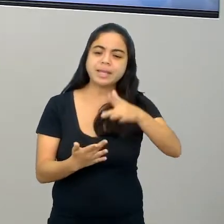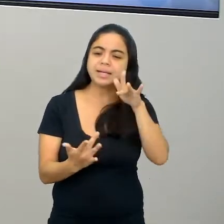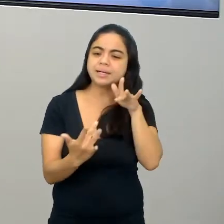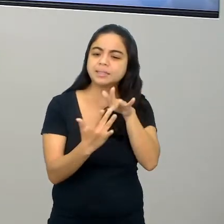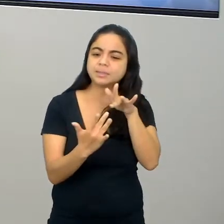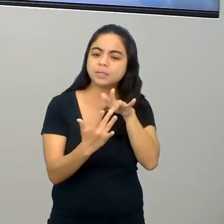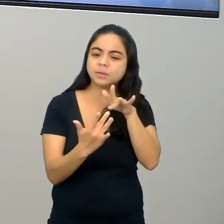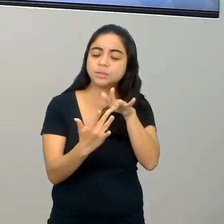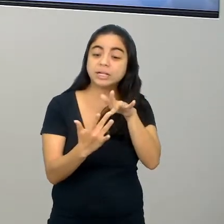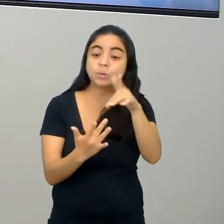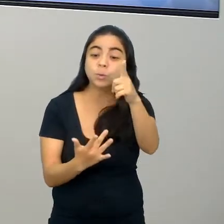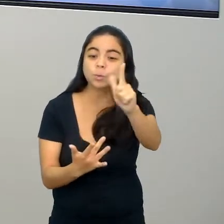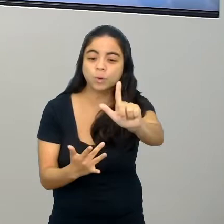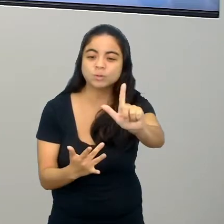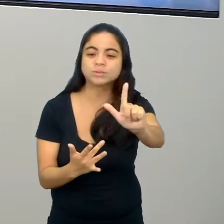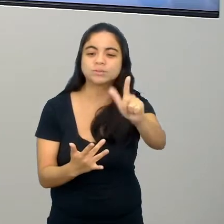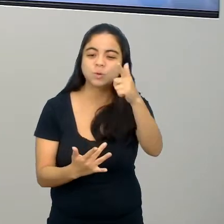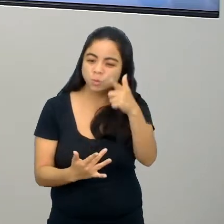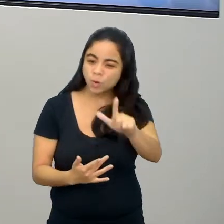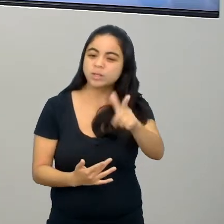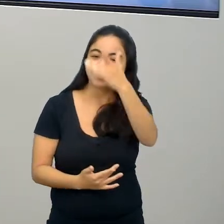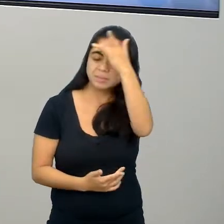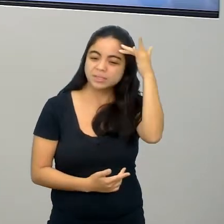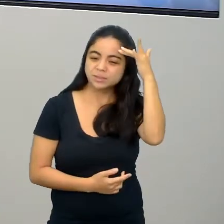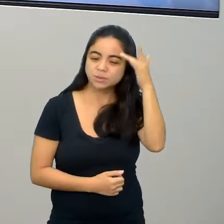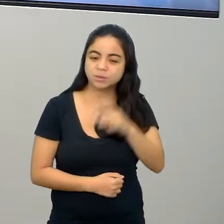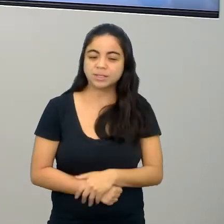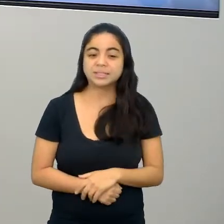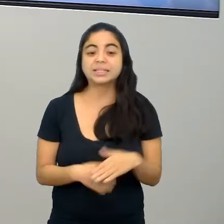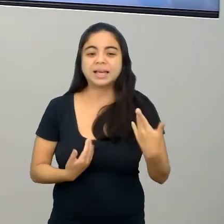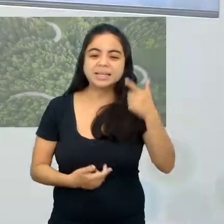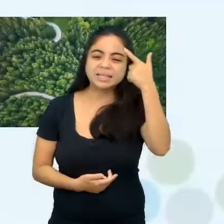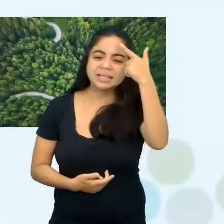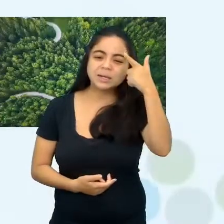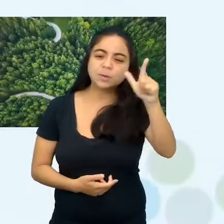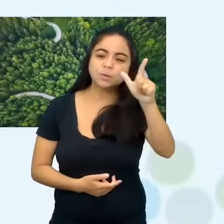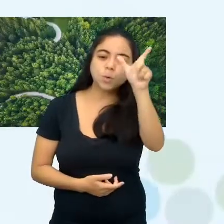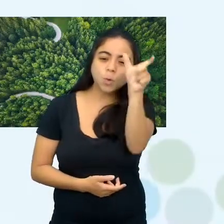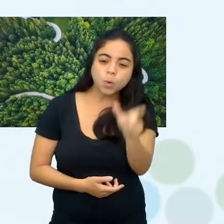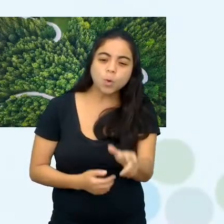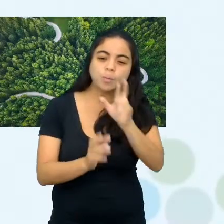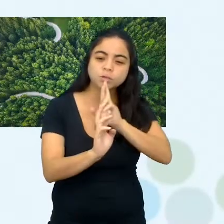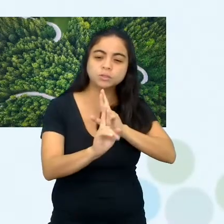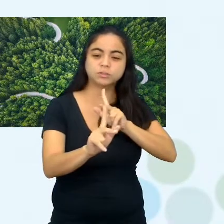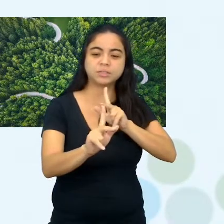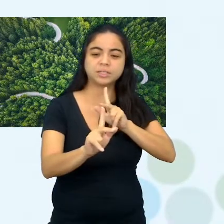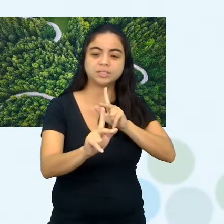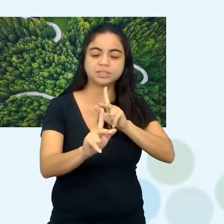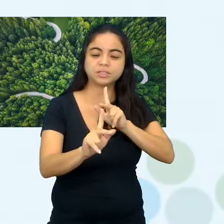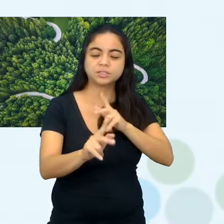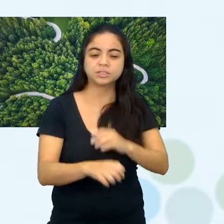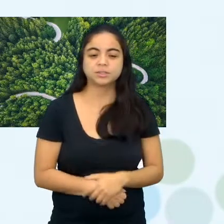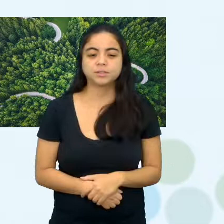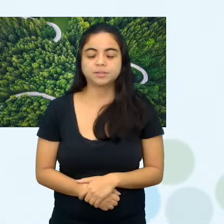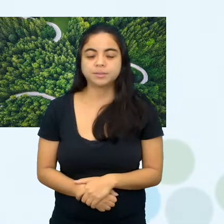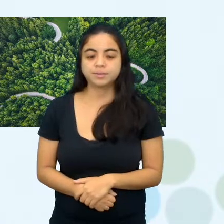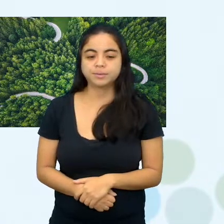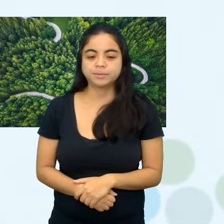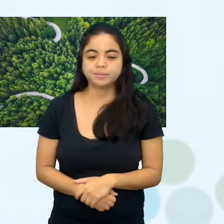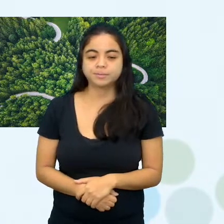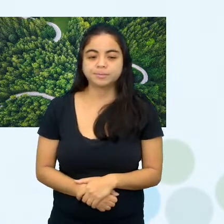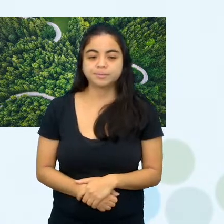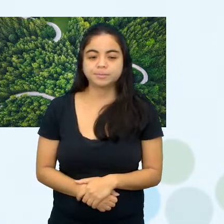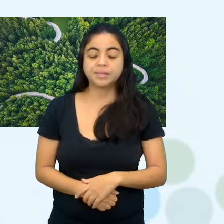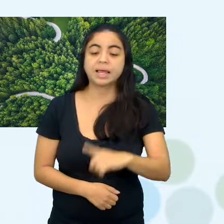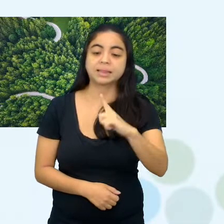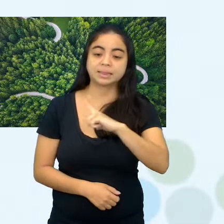com o outro entendendo o outro como o diferente, aquele que não faz parte desse primeiro núcleo. A gente